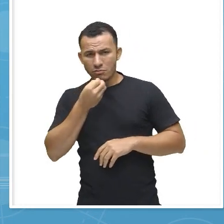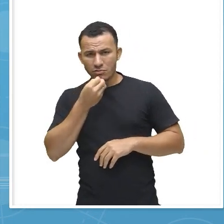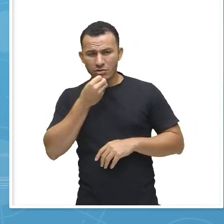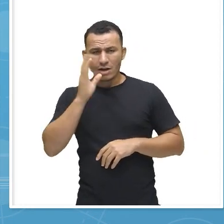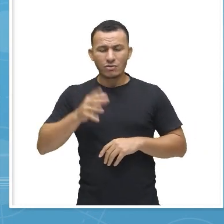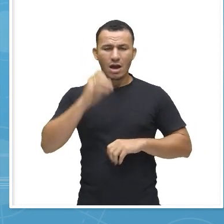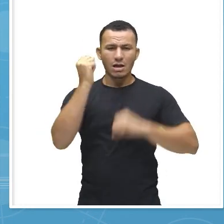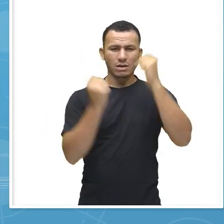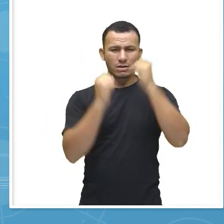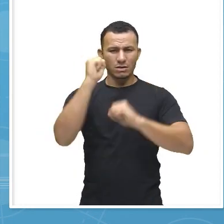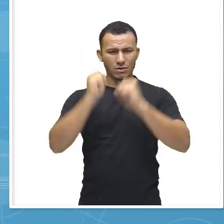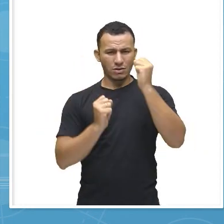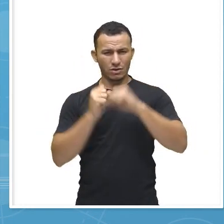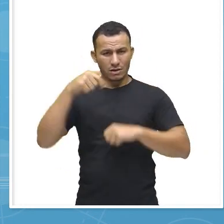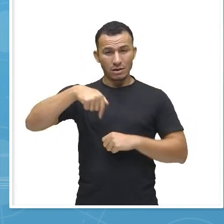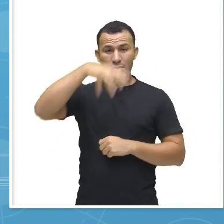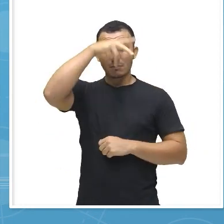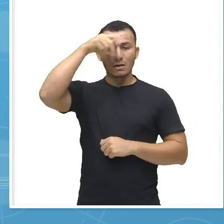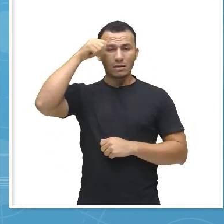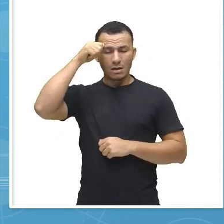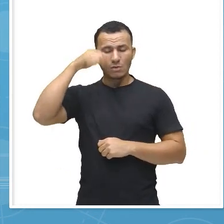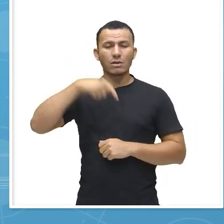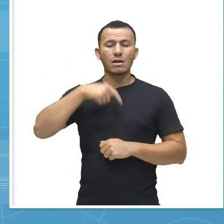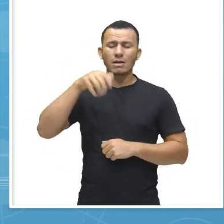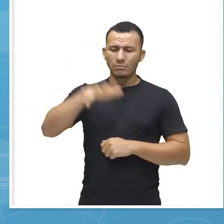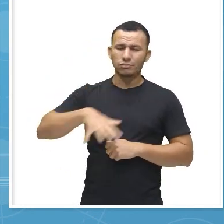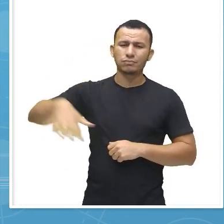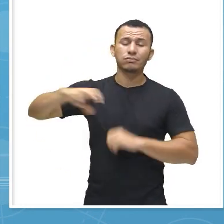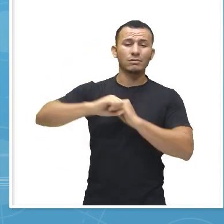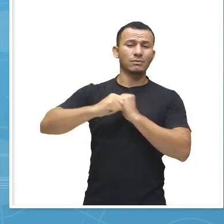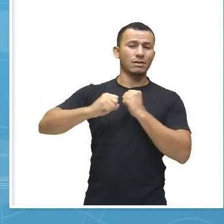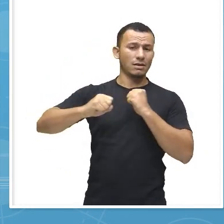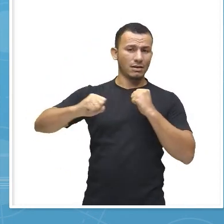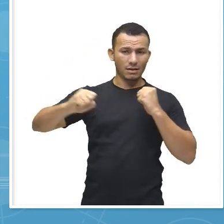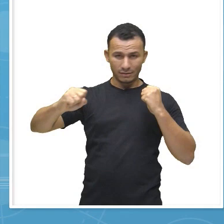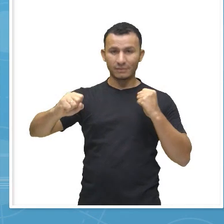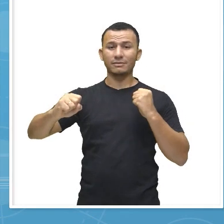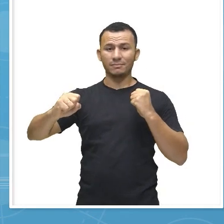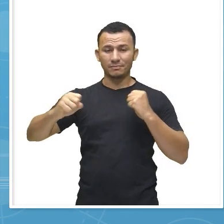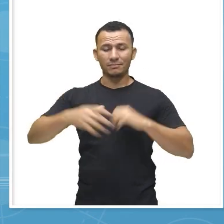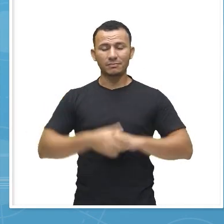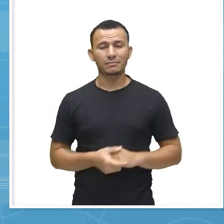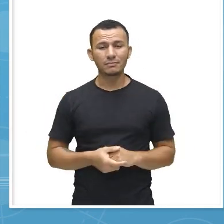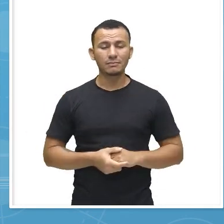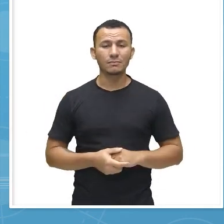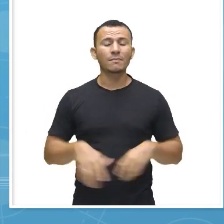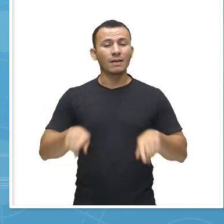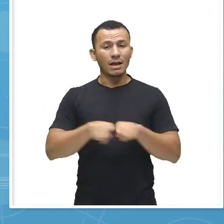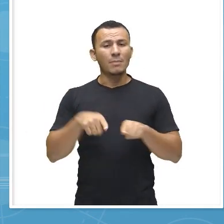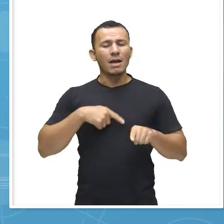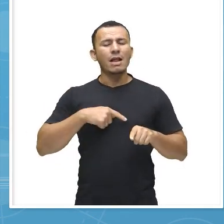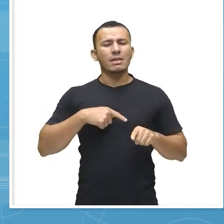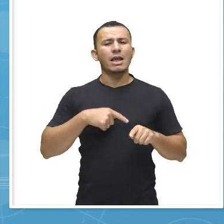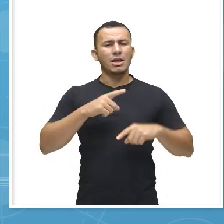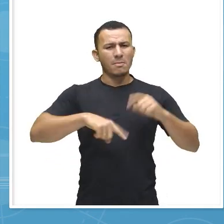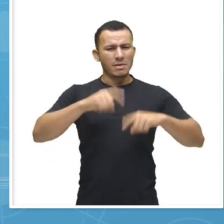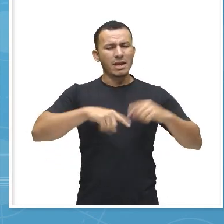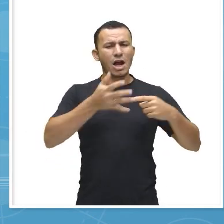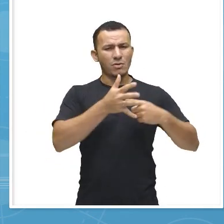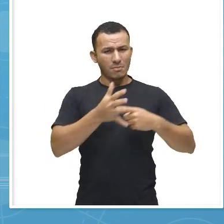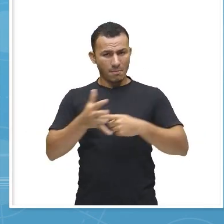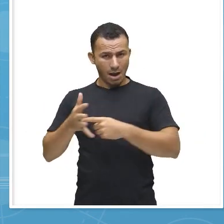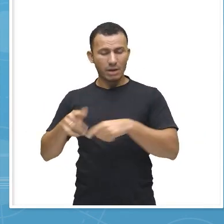distrito industrial, imagina esses espaços enormes, não é isso? E também muitas máquinas e